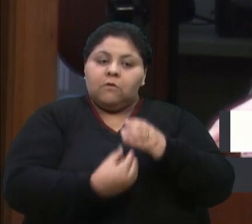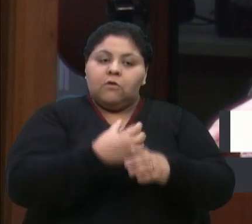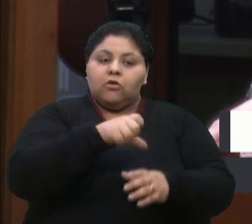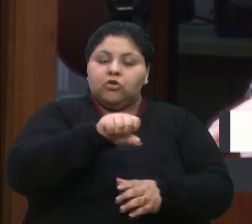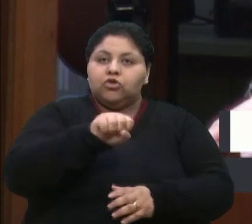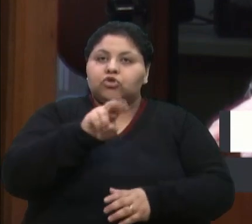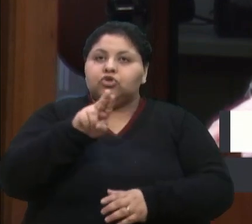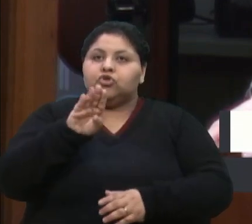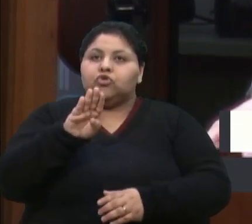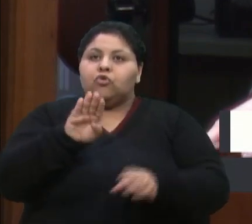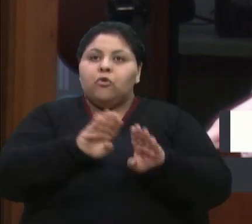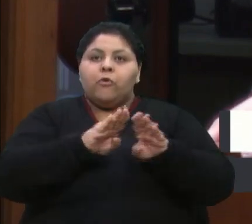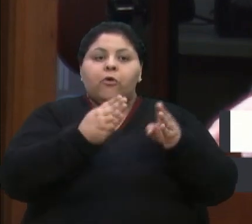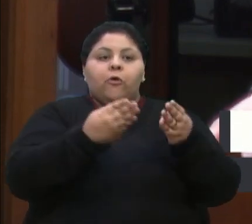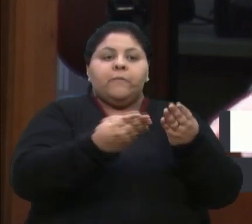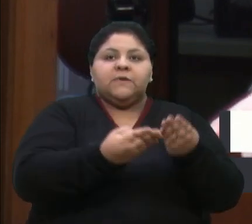escolar.